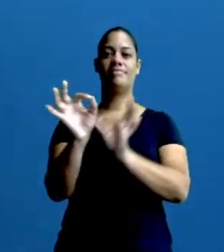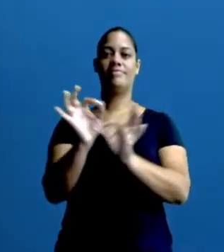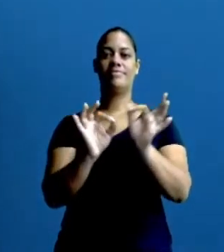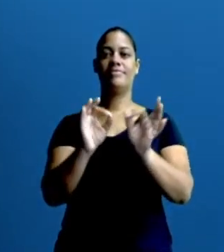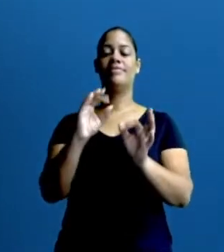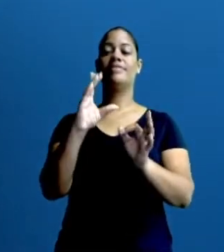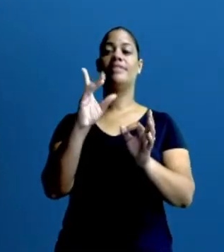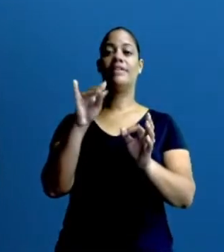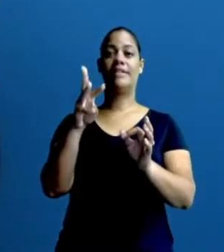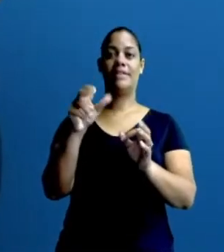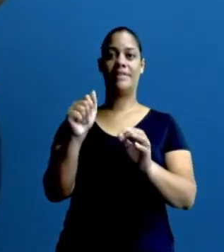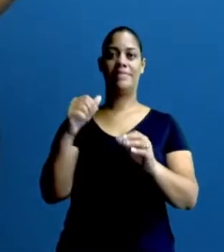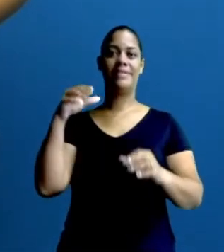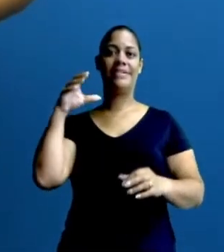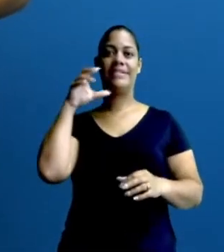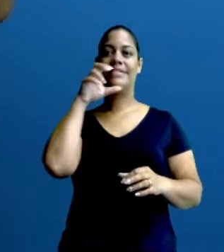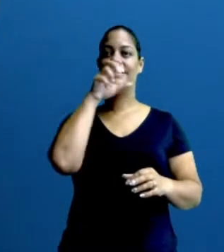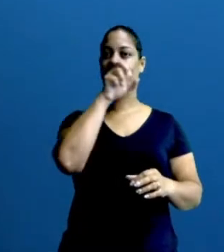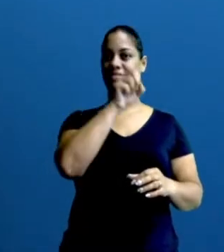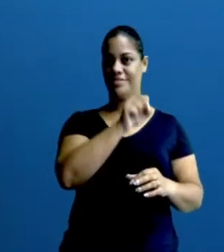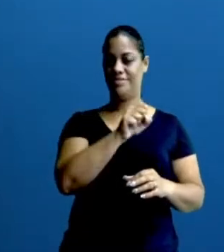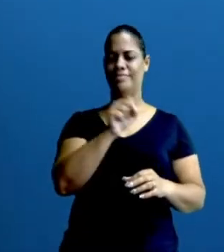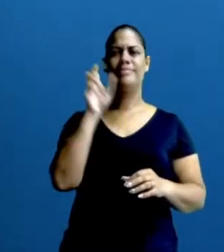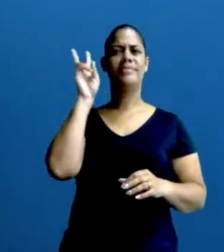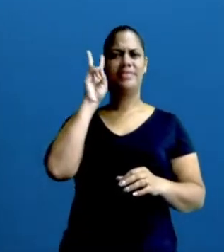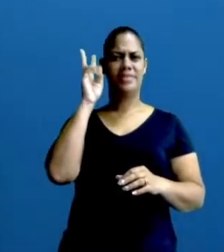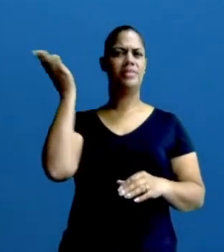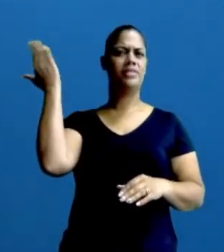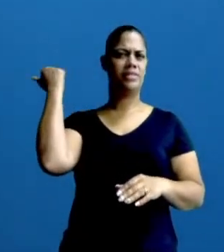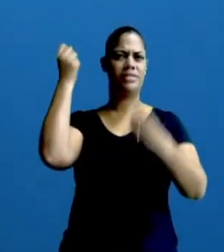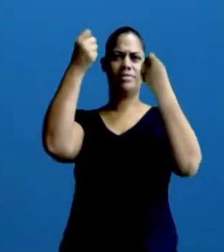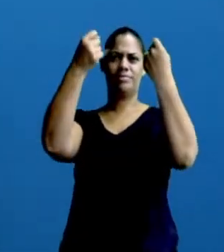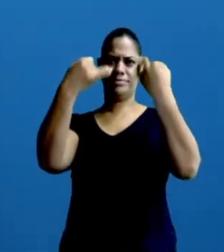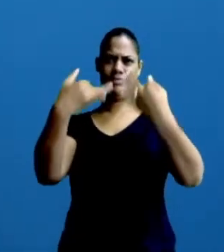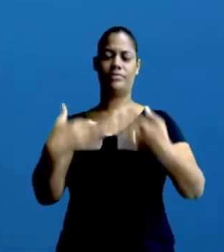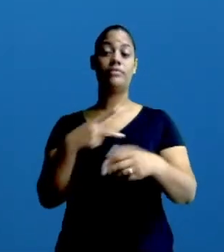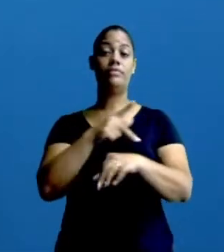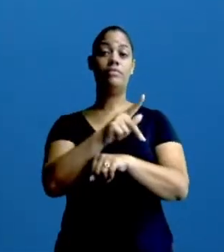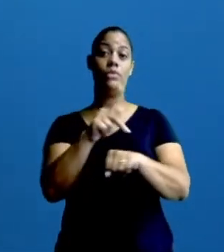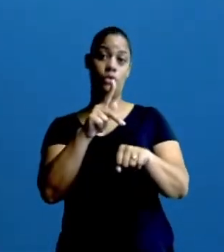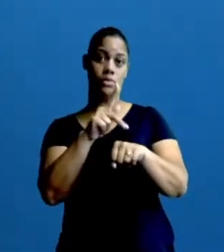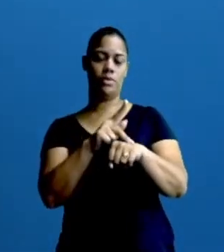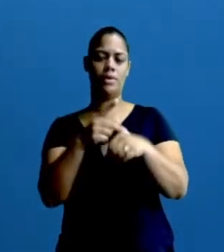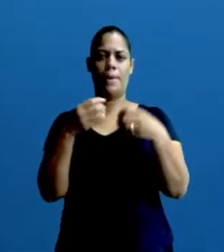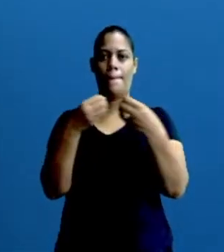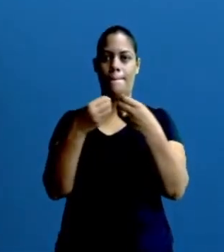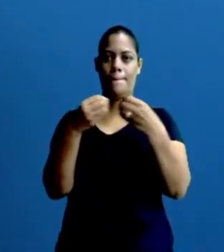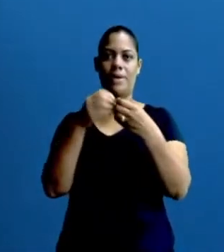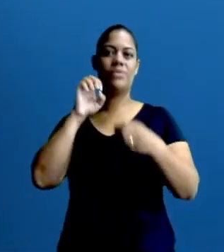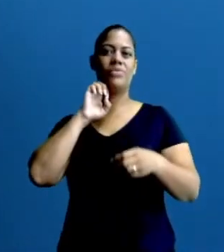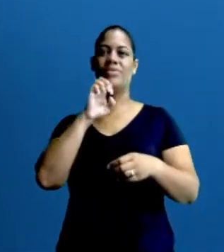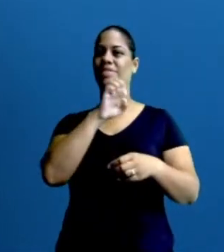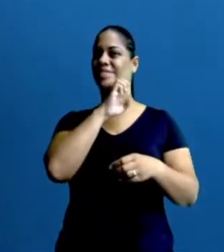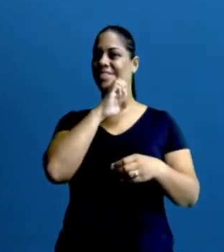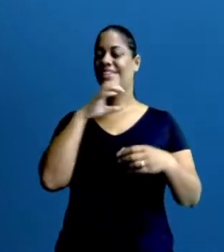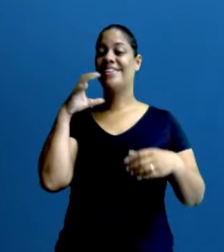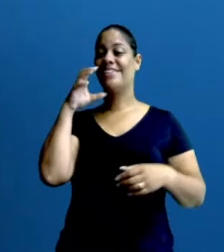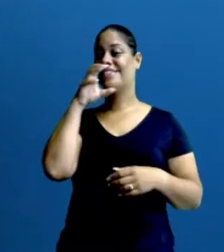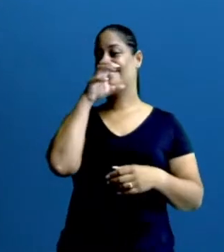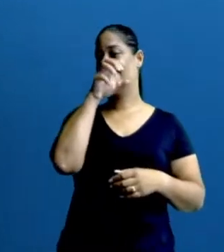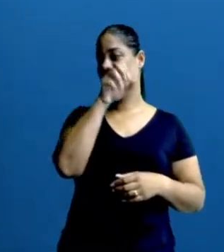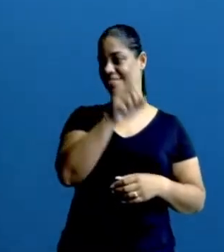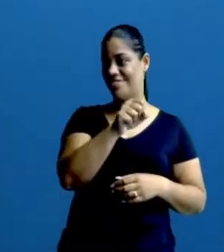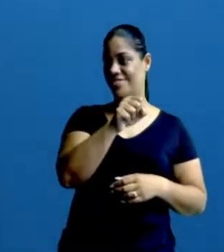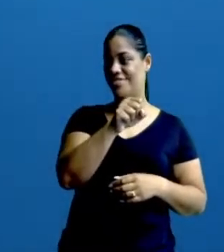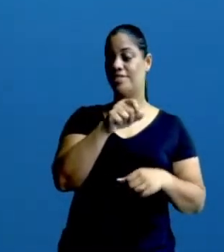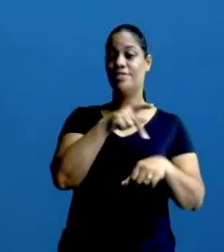clima tropical. Lembra que eu falei que os países que ficam mais no meio têm um clima mais